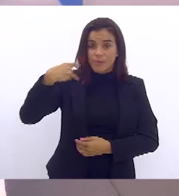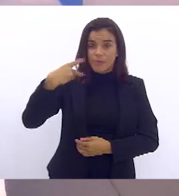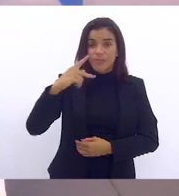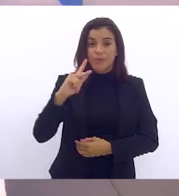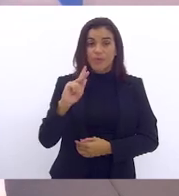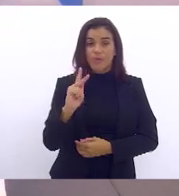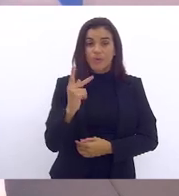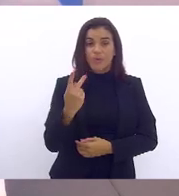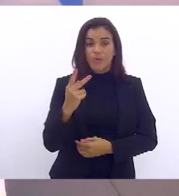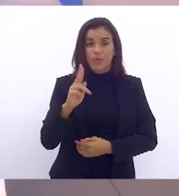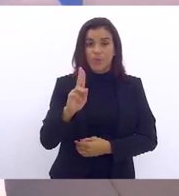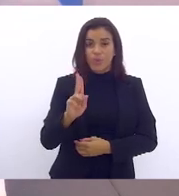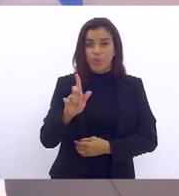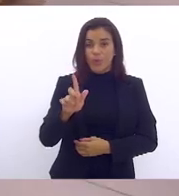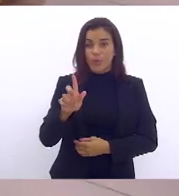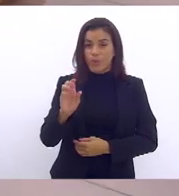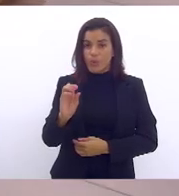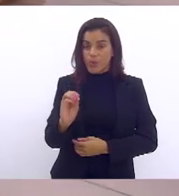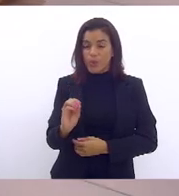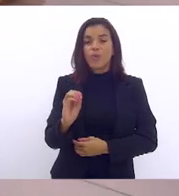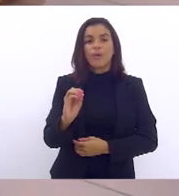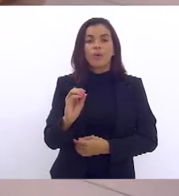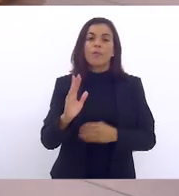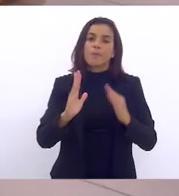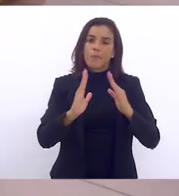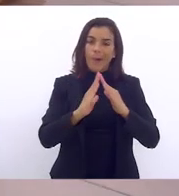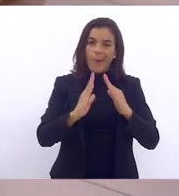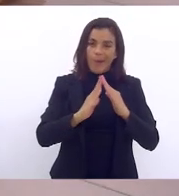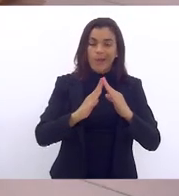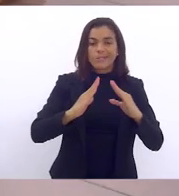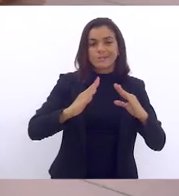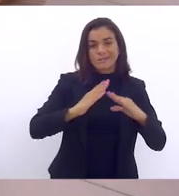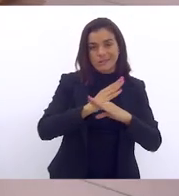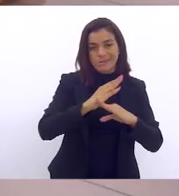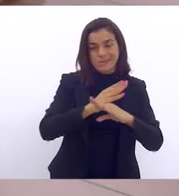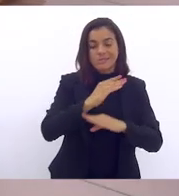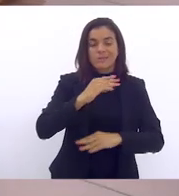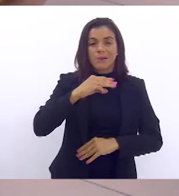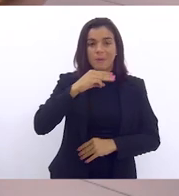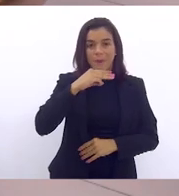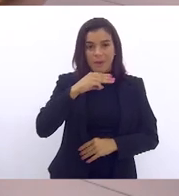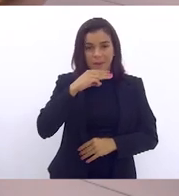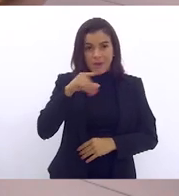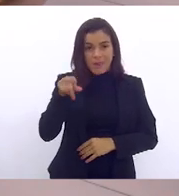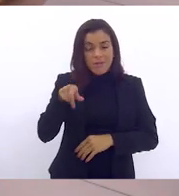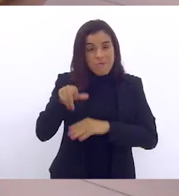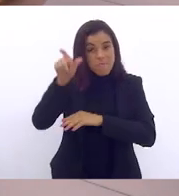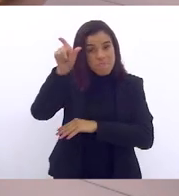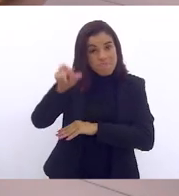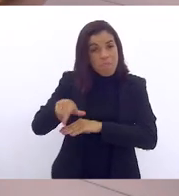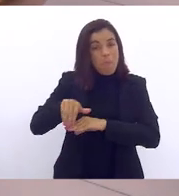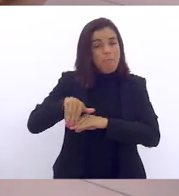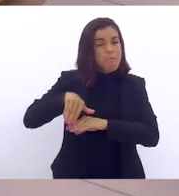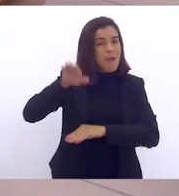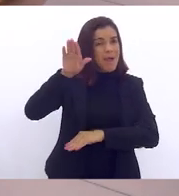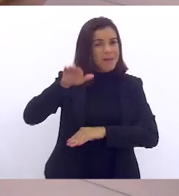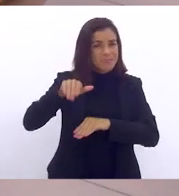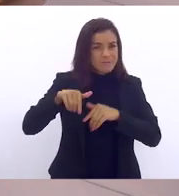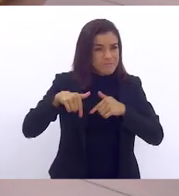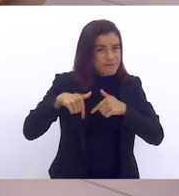graçano que é o parlamentar da Cidade de Mangaratiba que mais está engajado aí